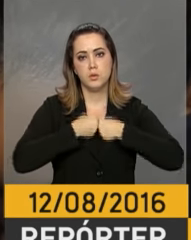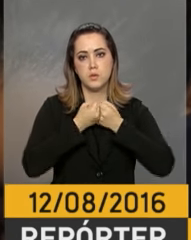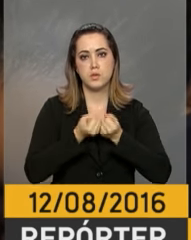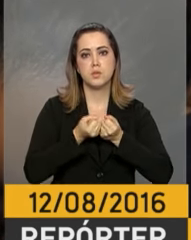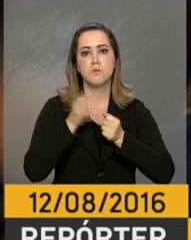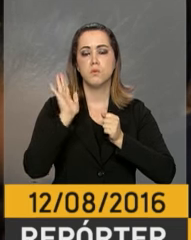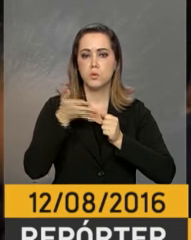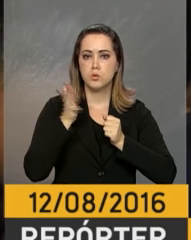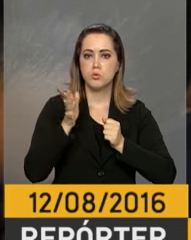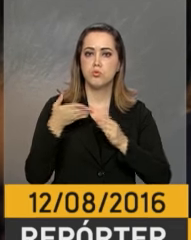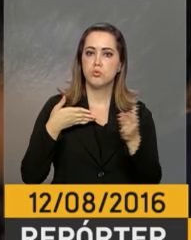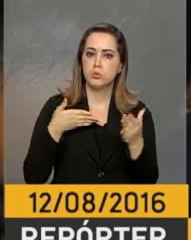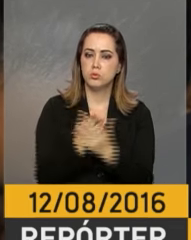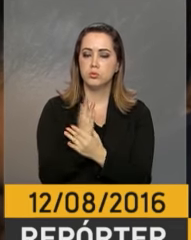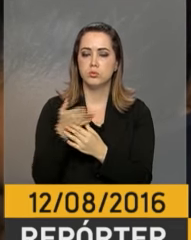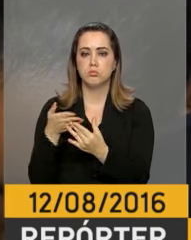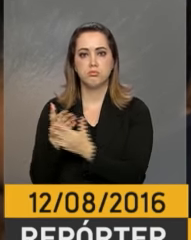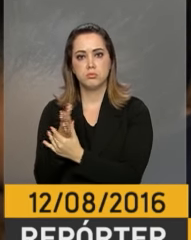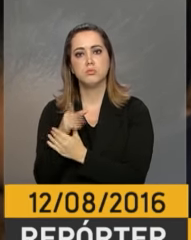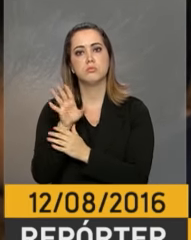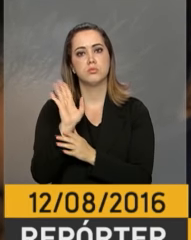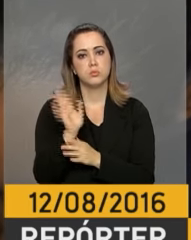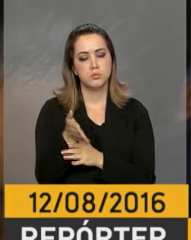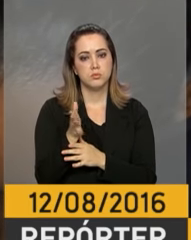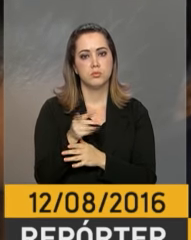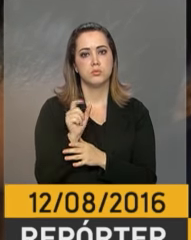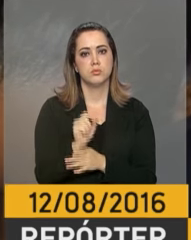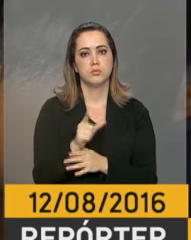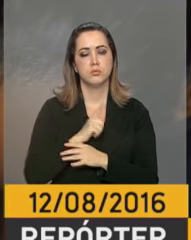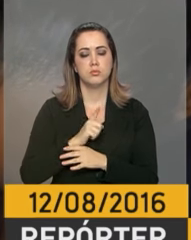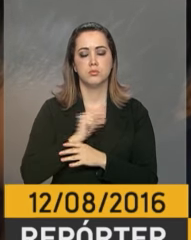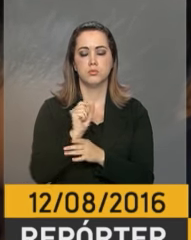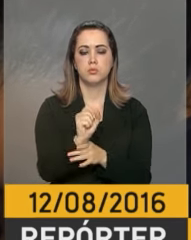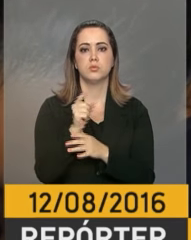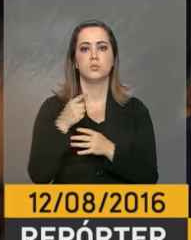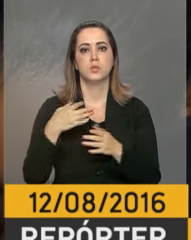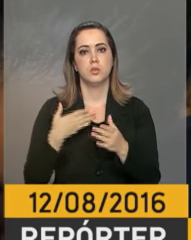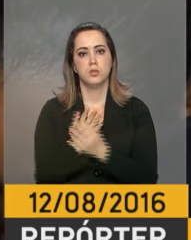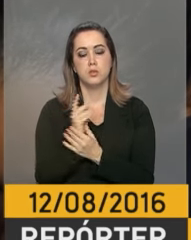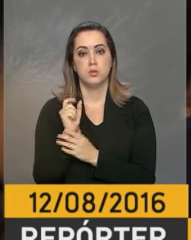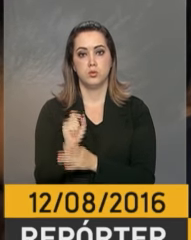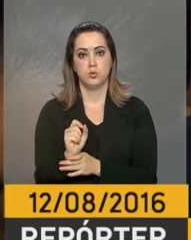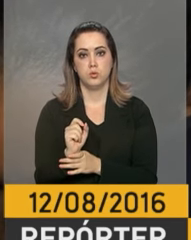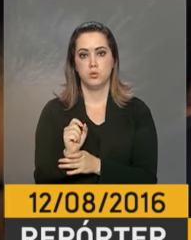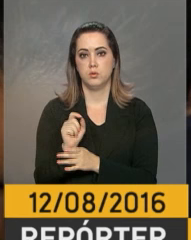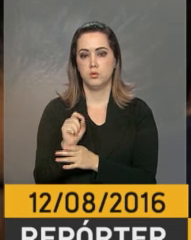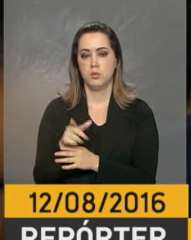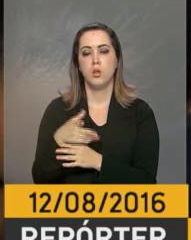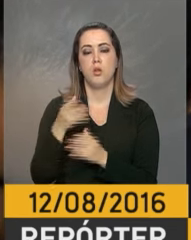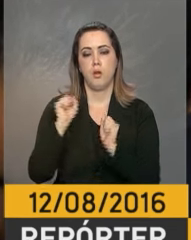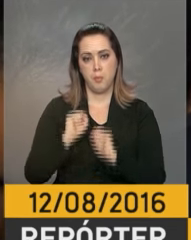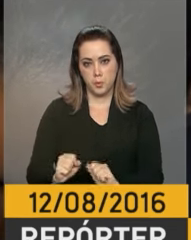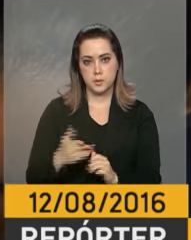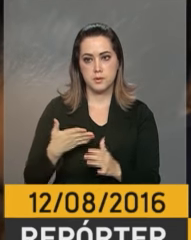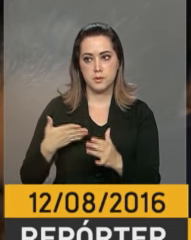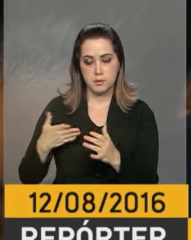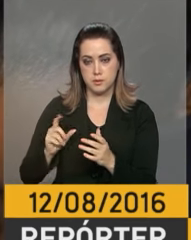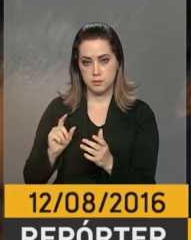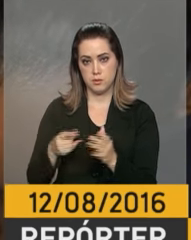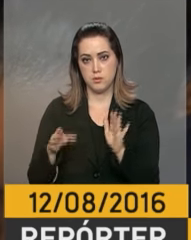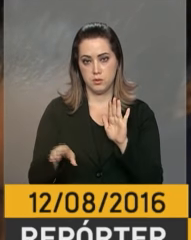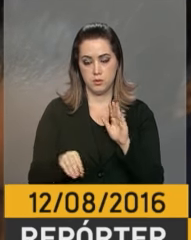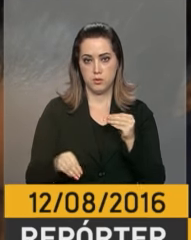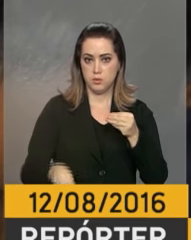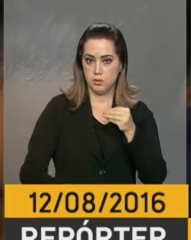foi aprovado pela comissão pertinente da Câmara dos Deputados a admissibilidade do teto